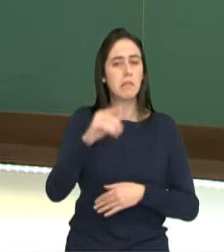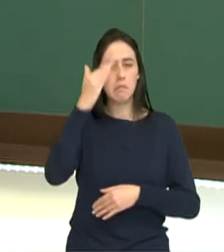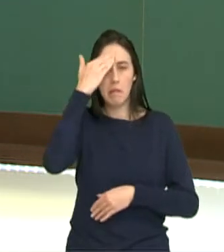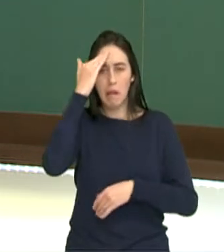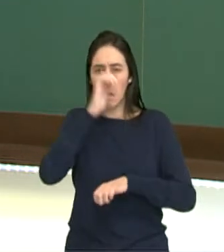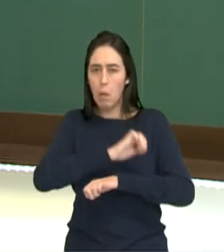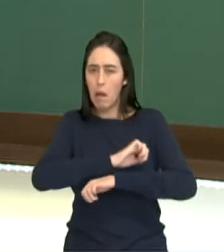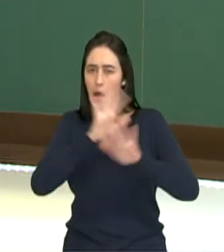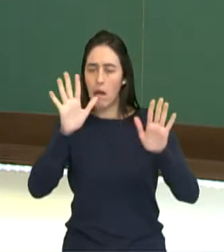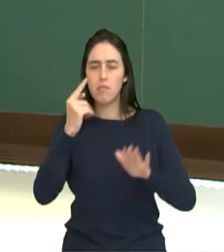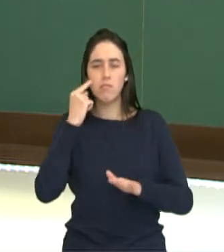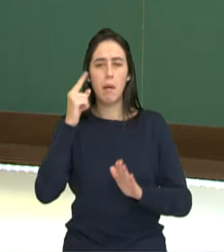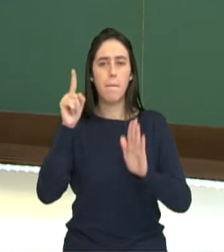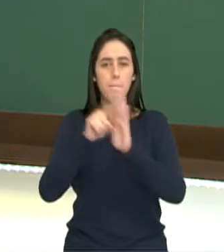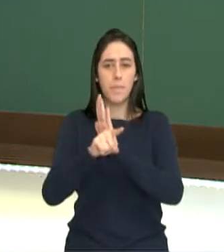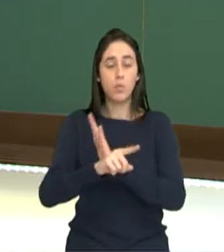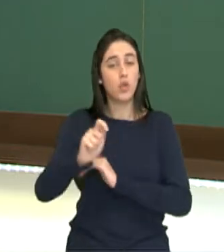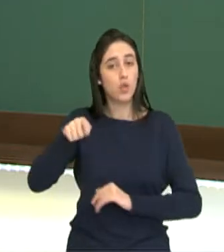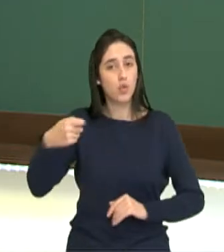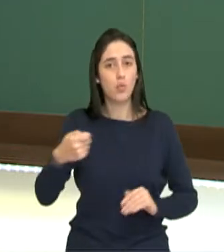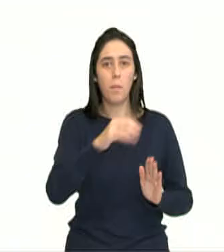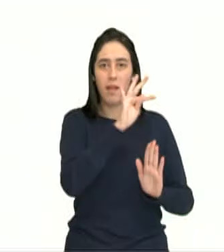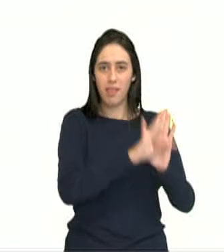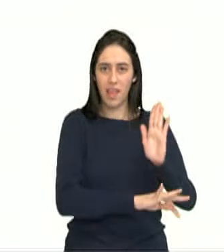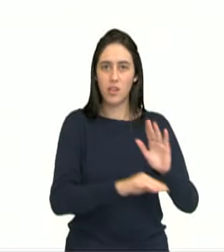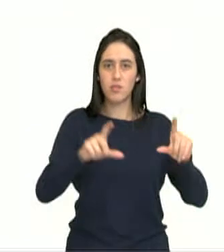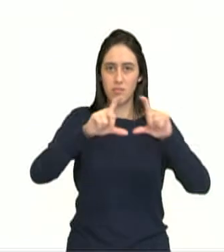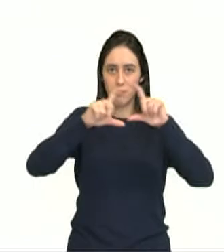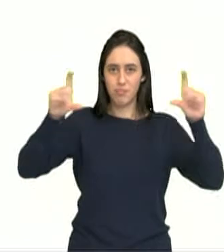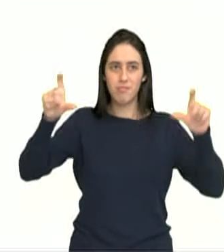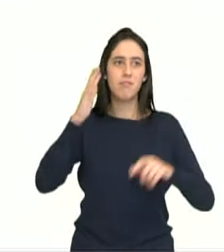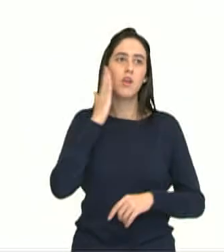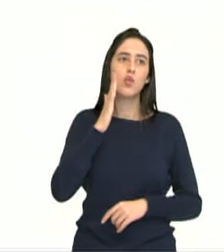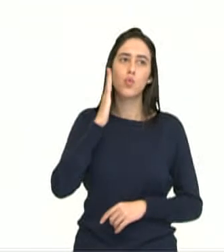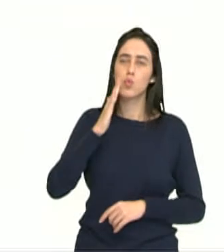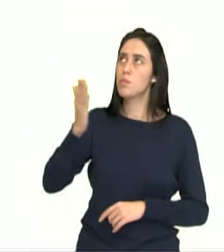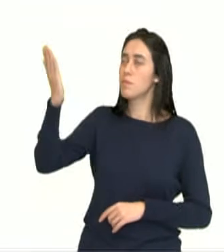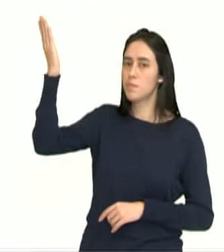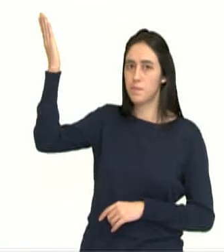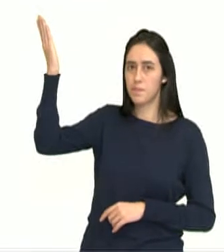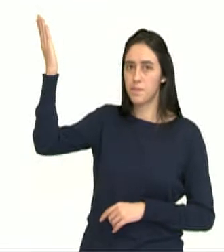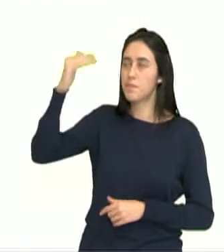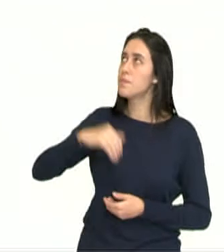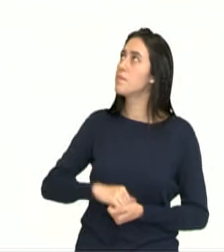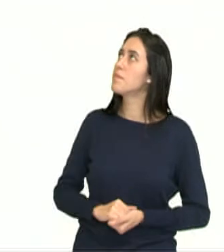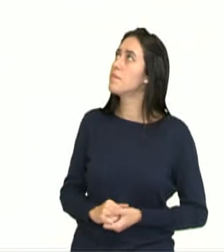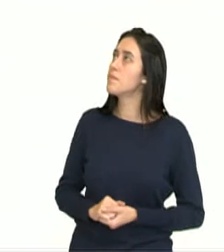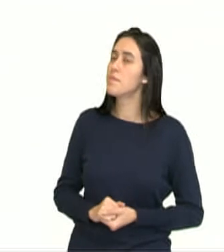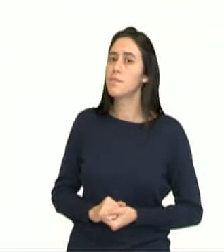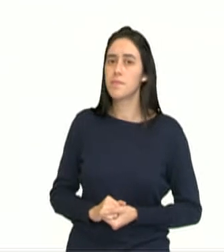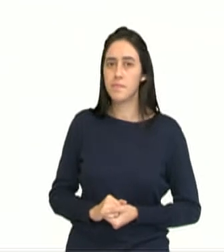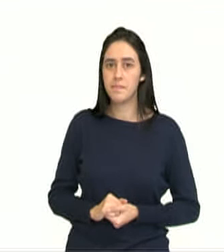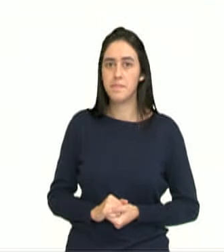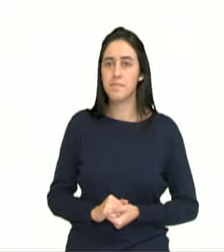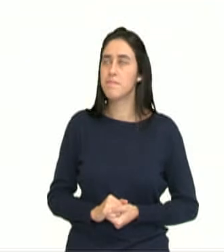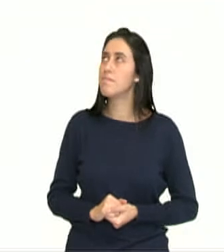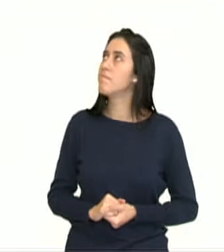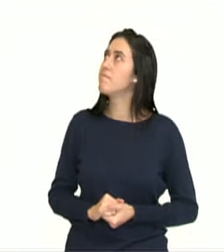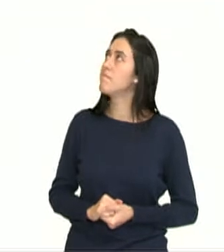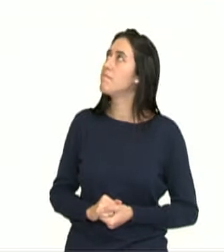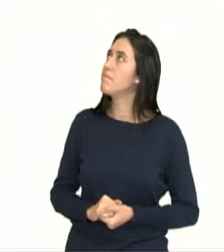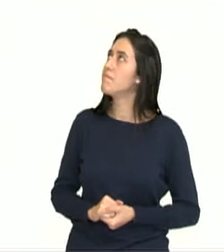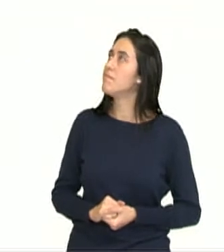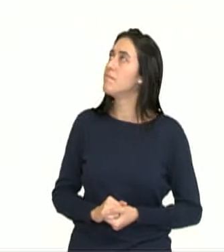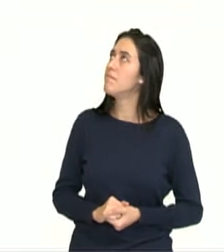questões. Questões baseadas nesse trecho do texto aqui, olha só. Rimão Guimarães, who was born in Curitiba in 1988, is